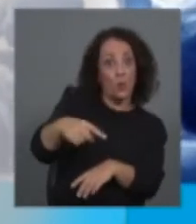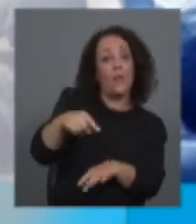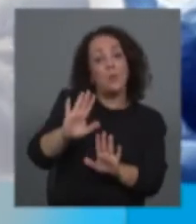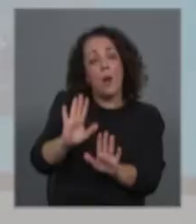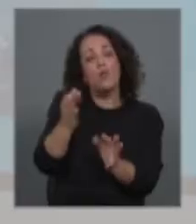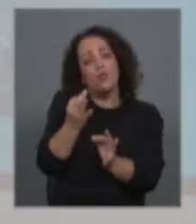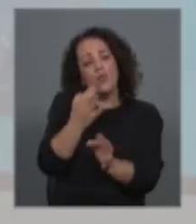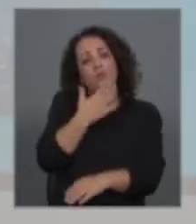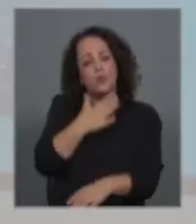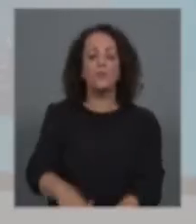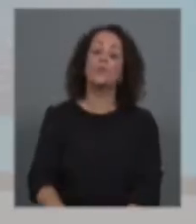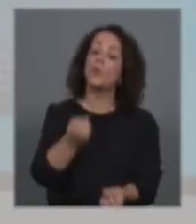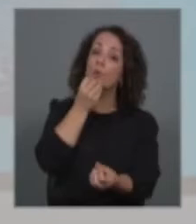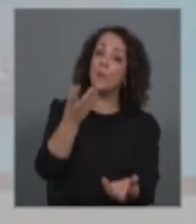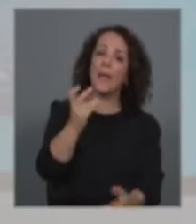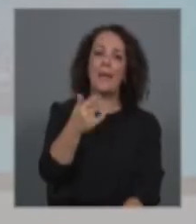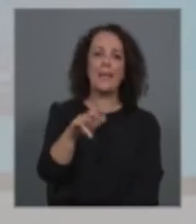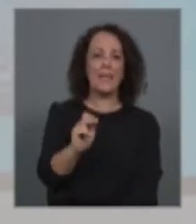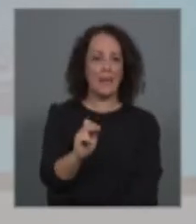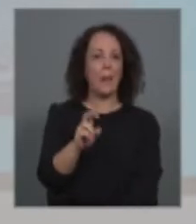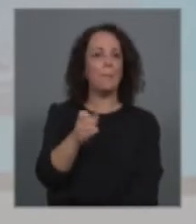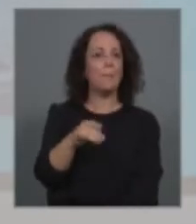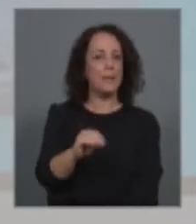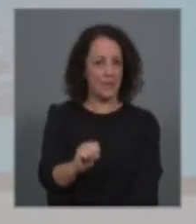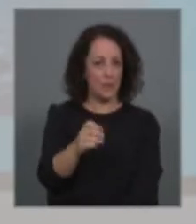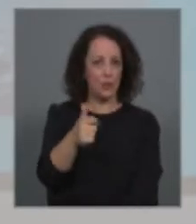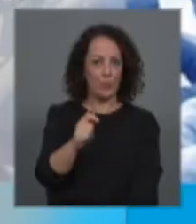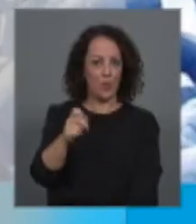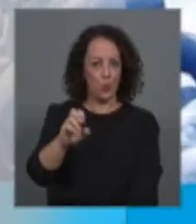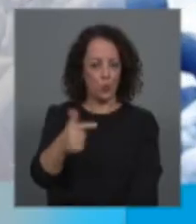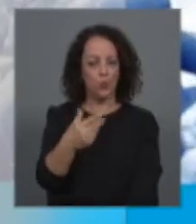Muito bem, Catarina Martins Betancourt, muito obrigado por ter estado aqui no programa Eclésia.